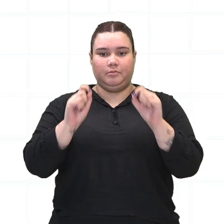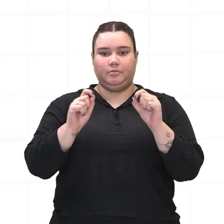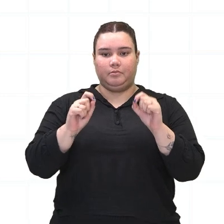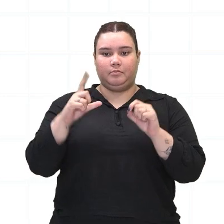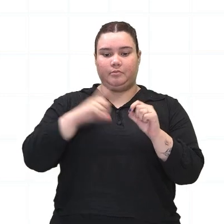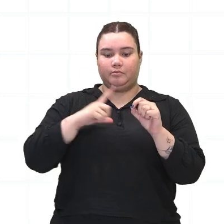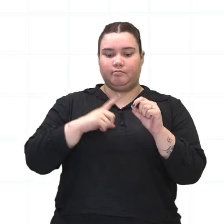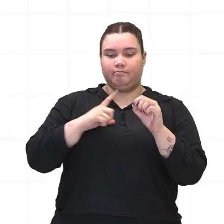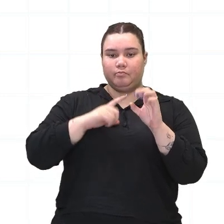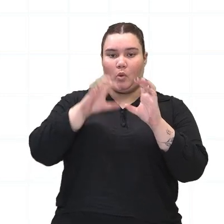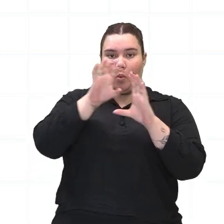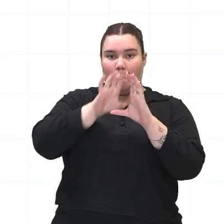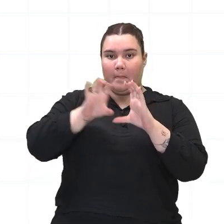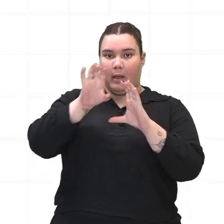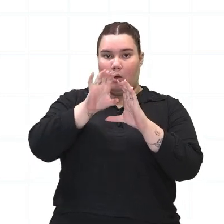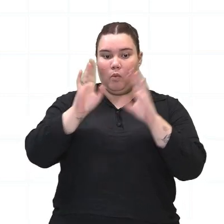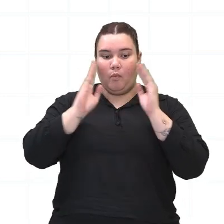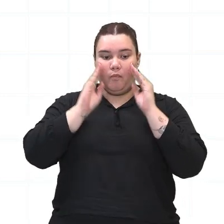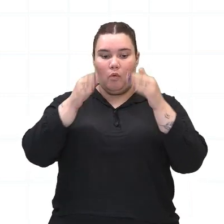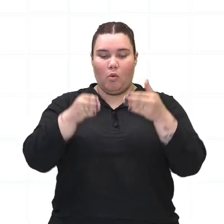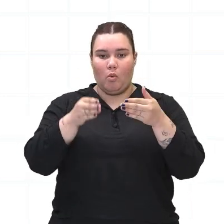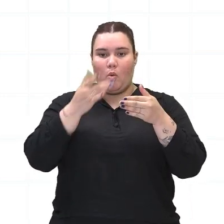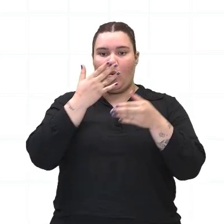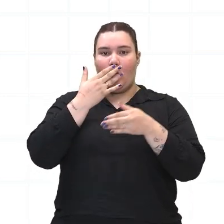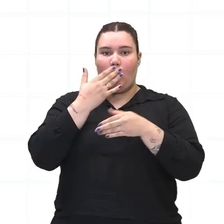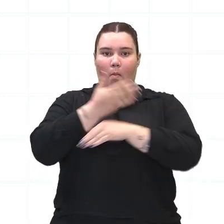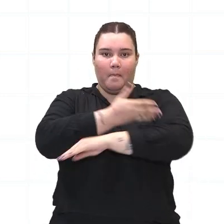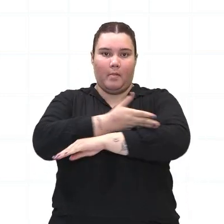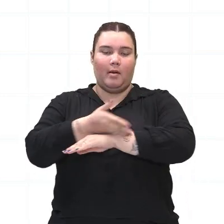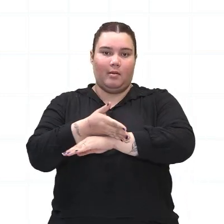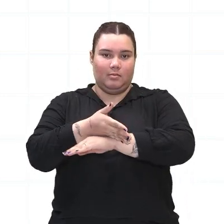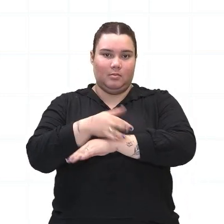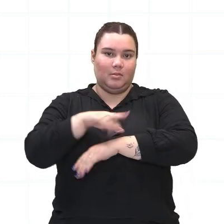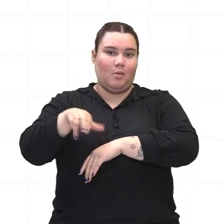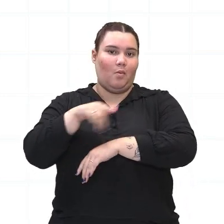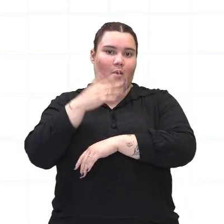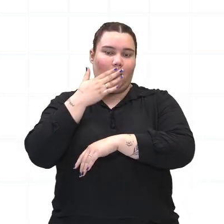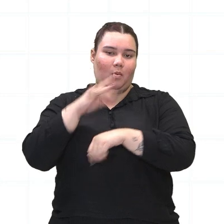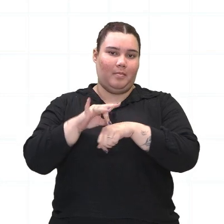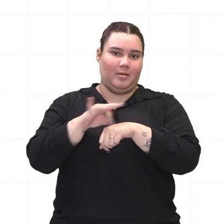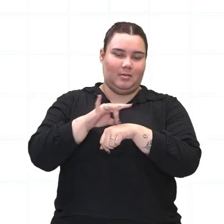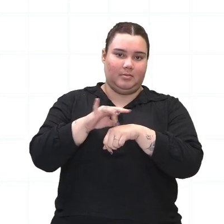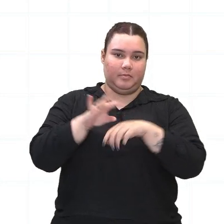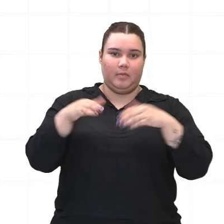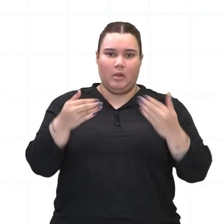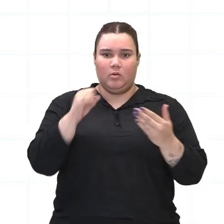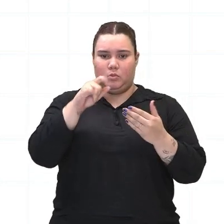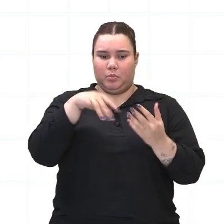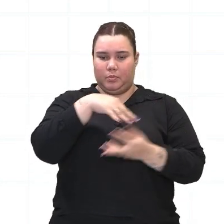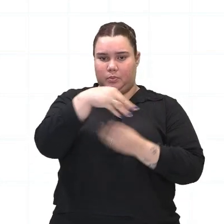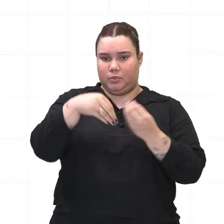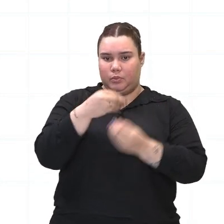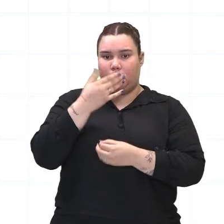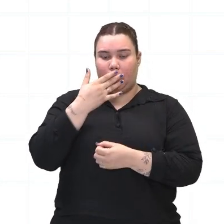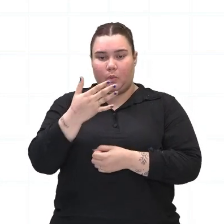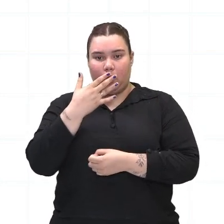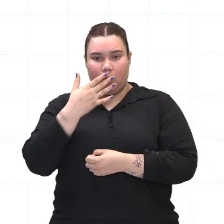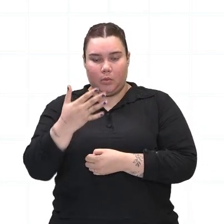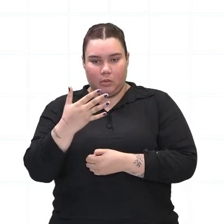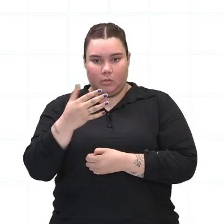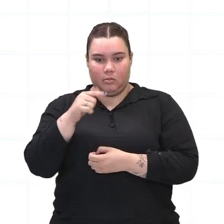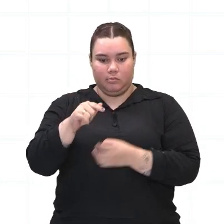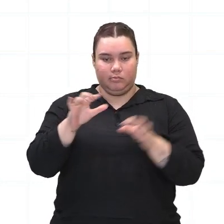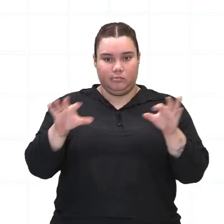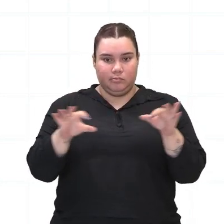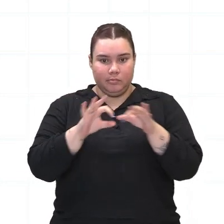quê? O branco, não é o preto. Então, se você estivesse fazendo a mistura dessas cores com a cor